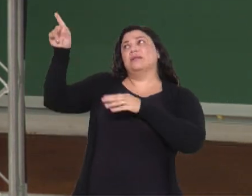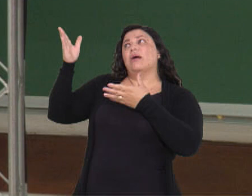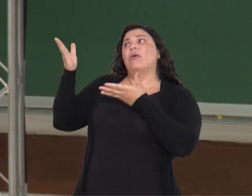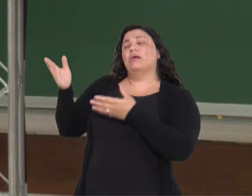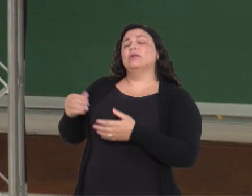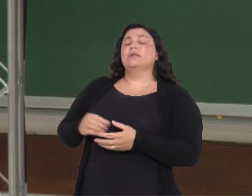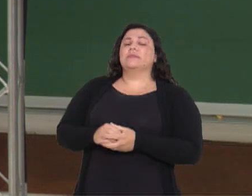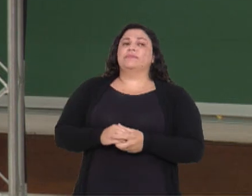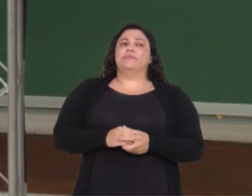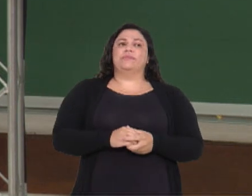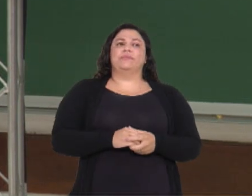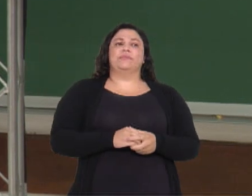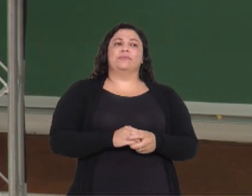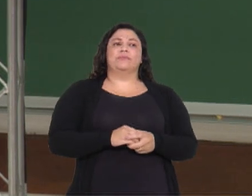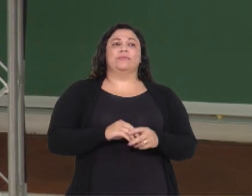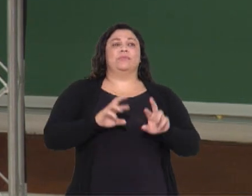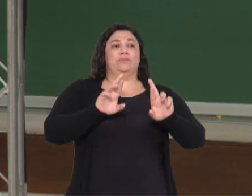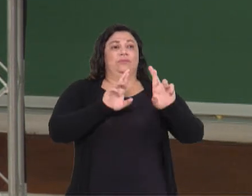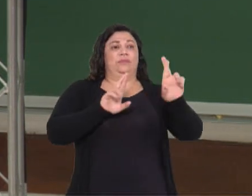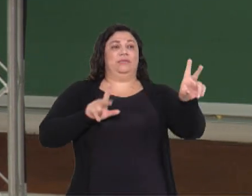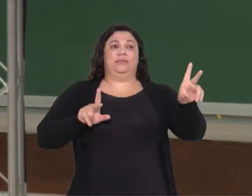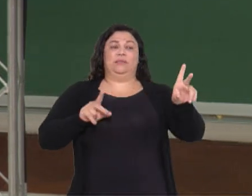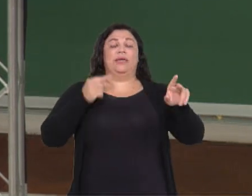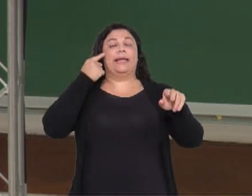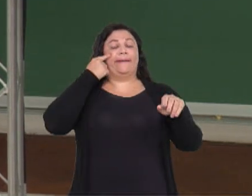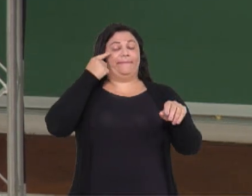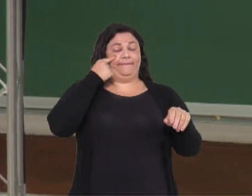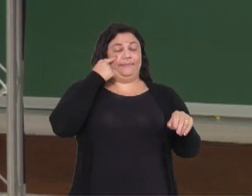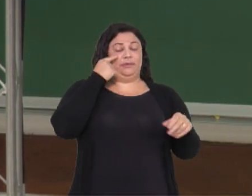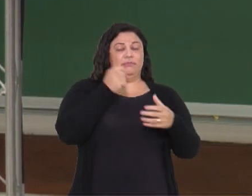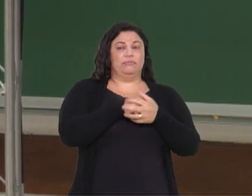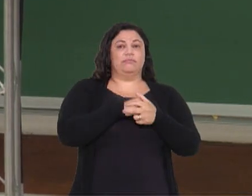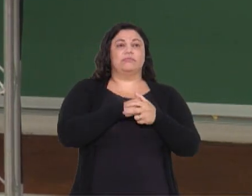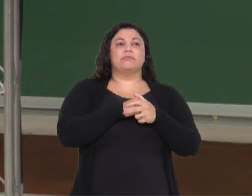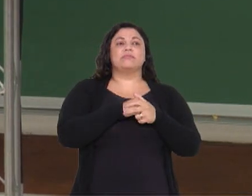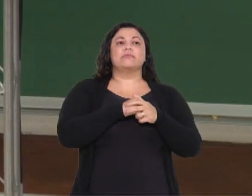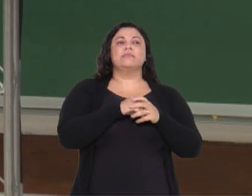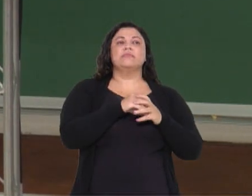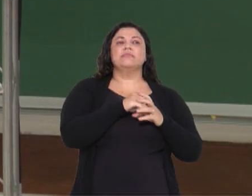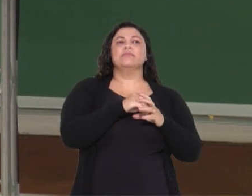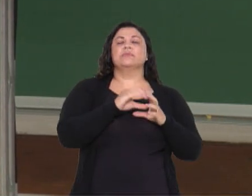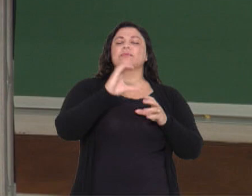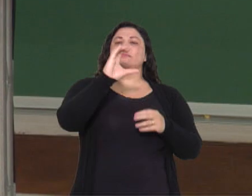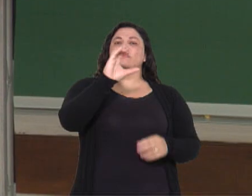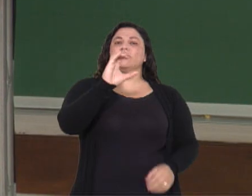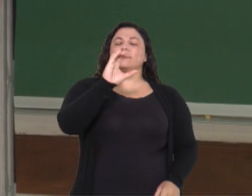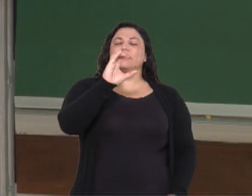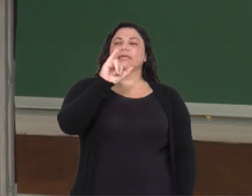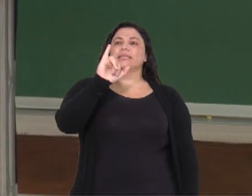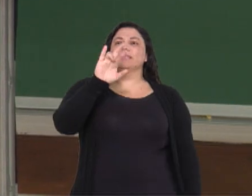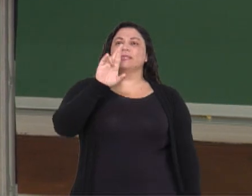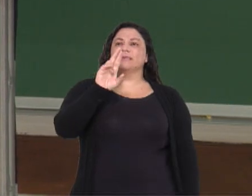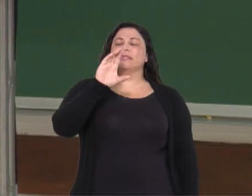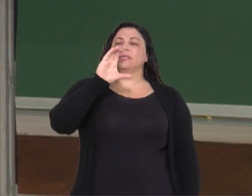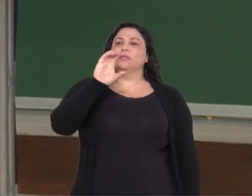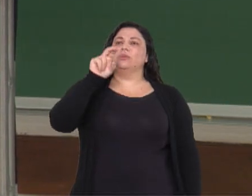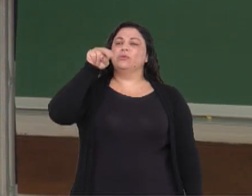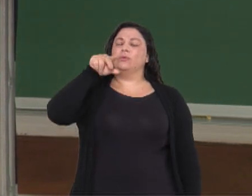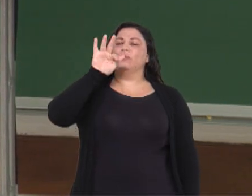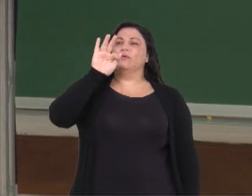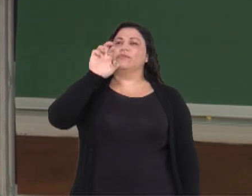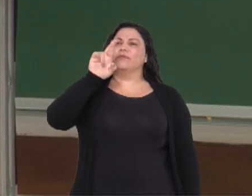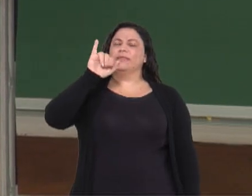coisa, círculo é outro. Quer ver? A circunferência é o anel, ou seja, é o conjunto